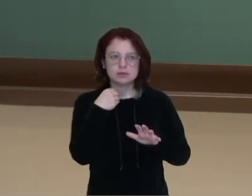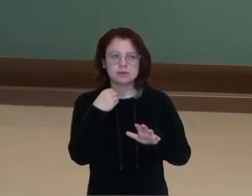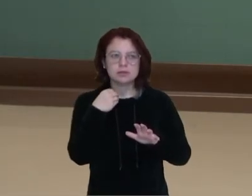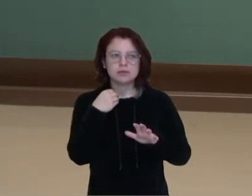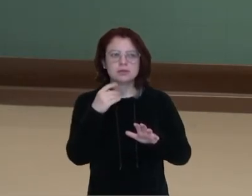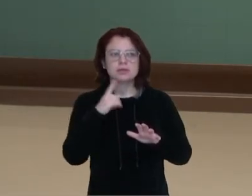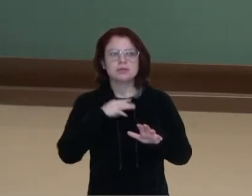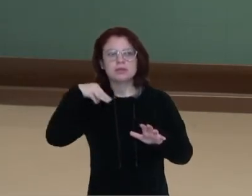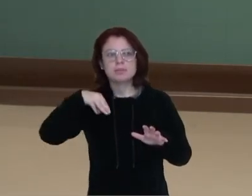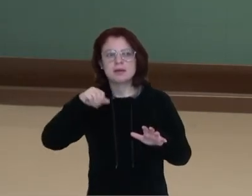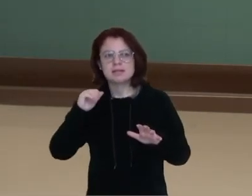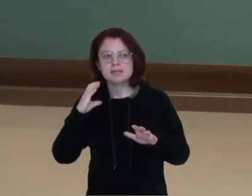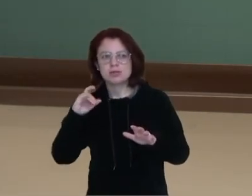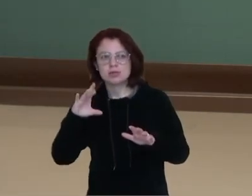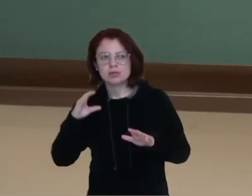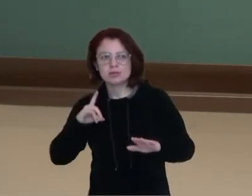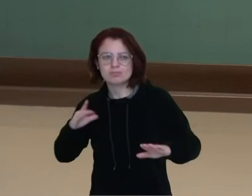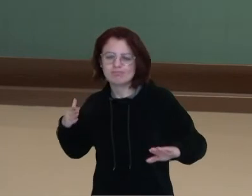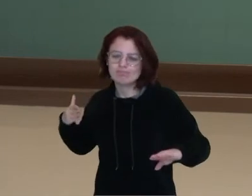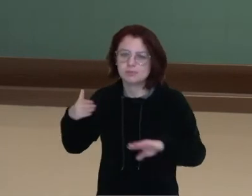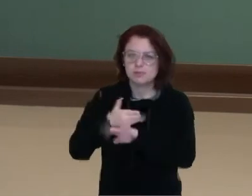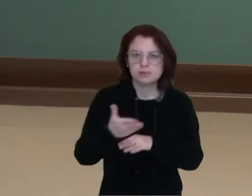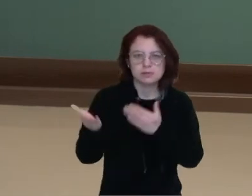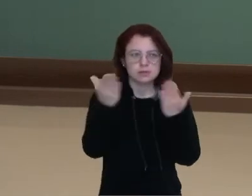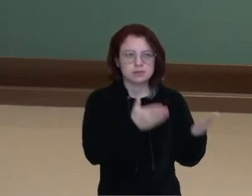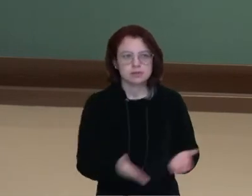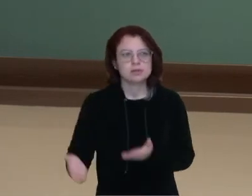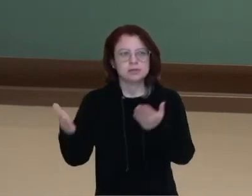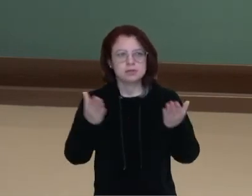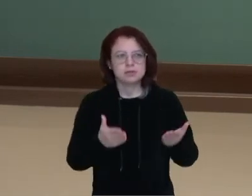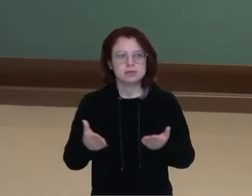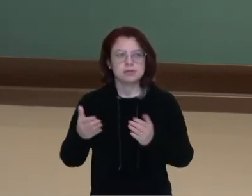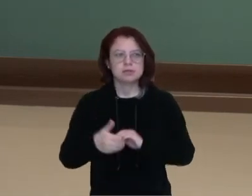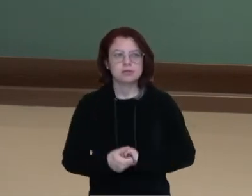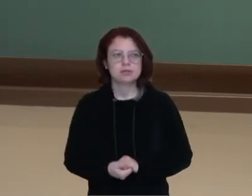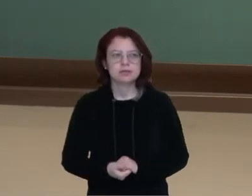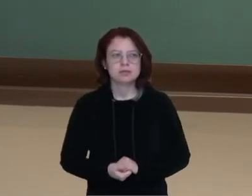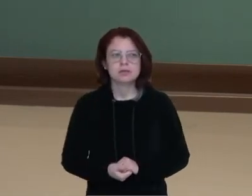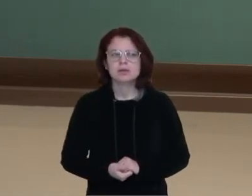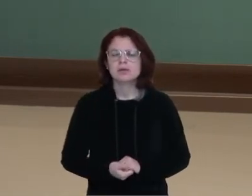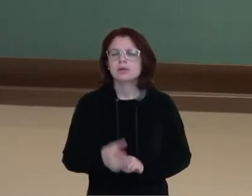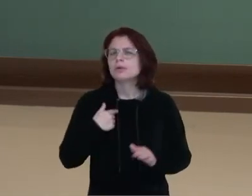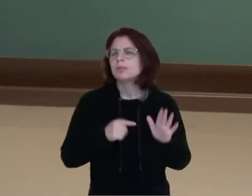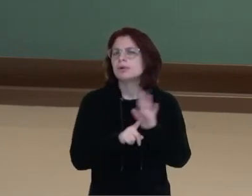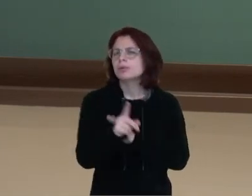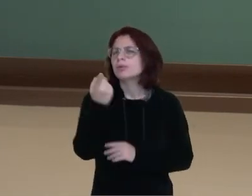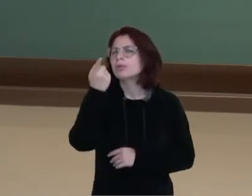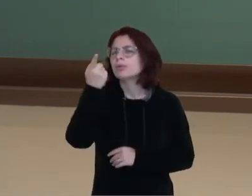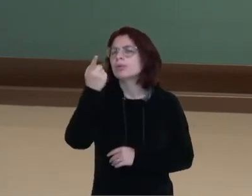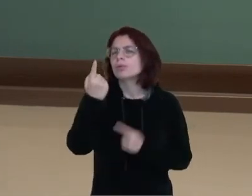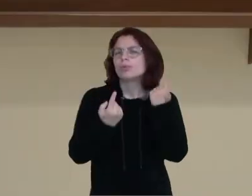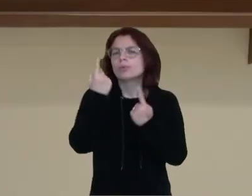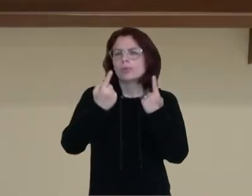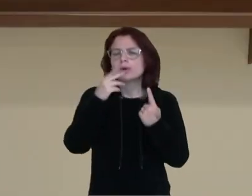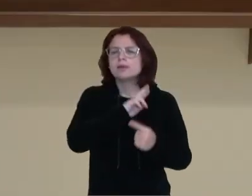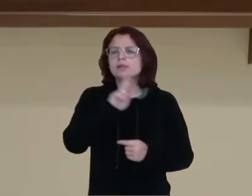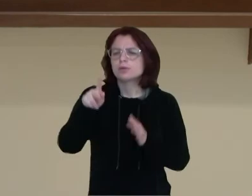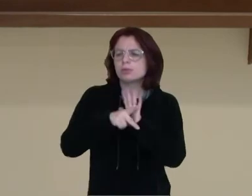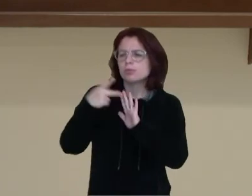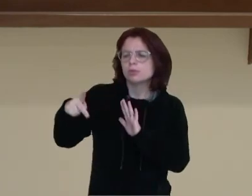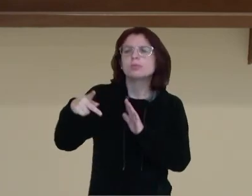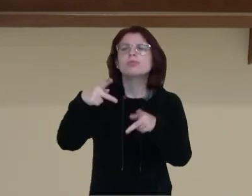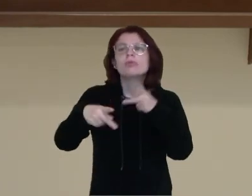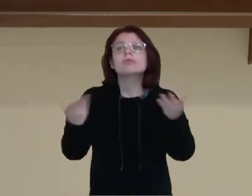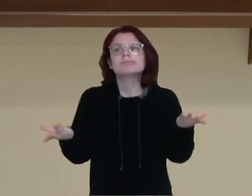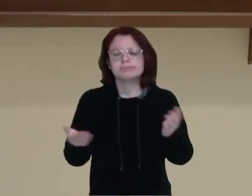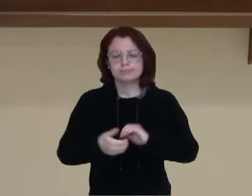pelos macedônios. Alexandre o Grande dominou o Império Persa. Qual era a religião dos persas na antiguidade? Daqui a pouquinho nós